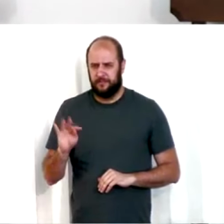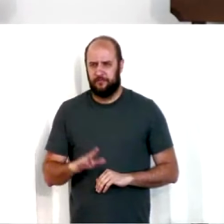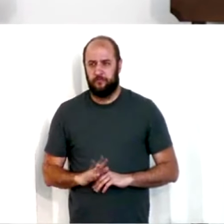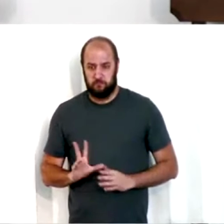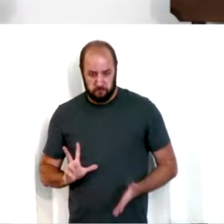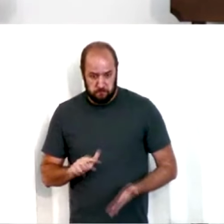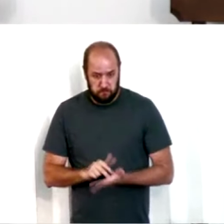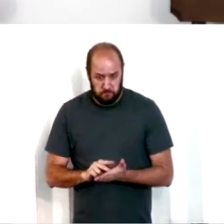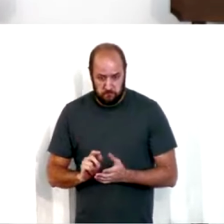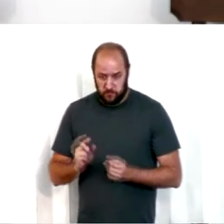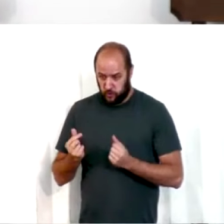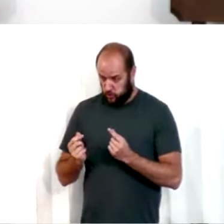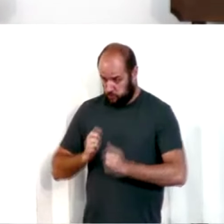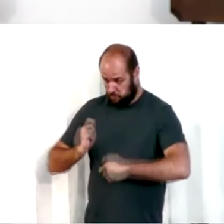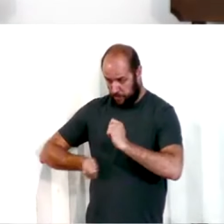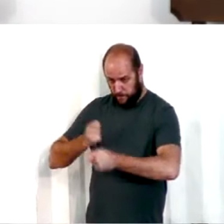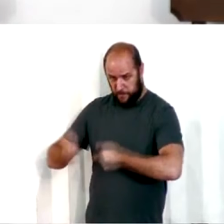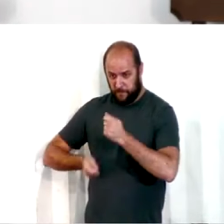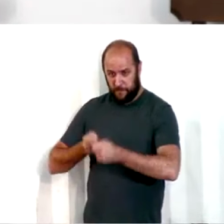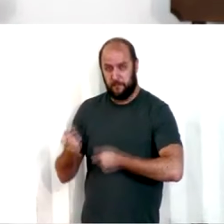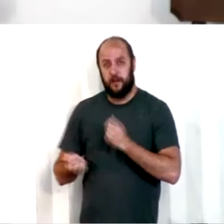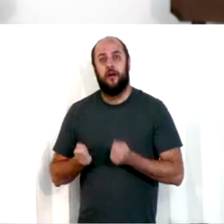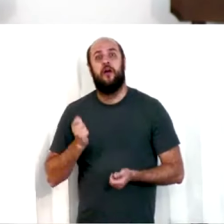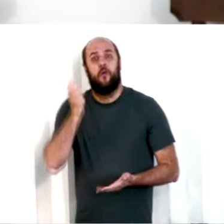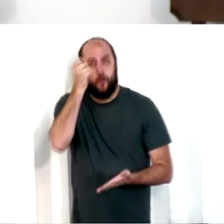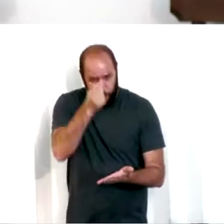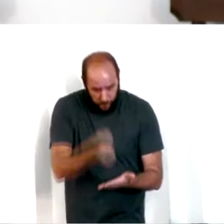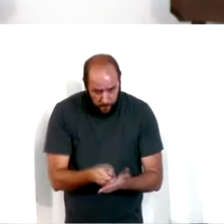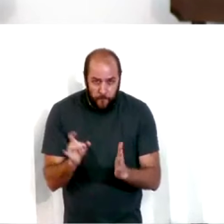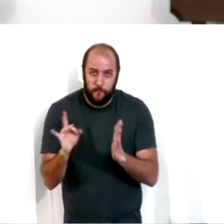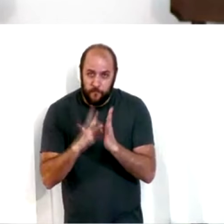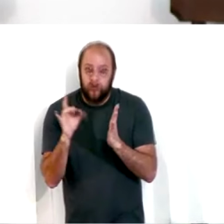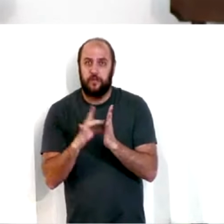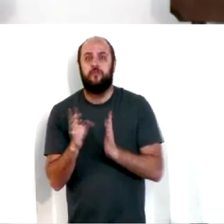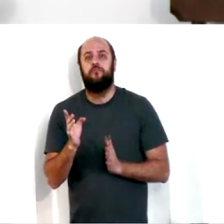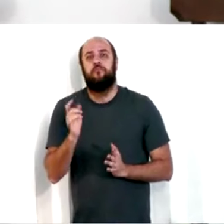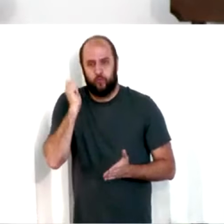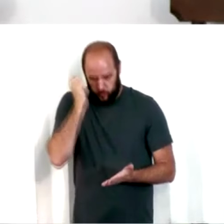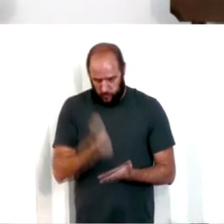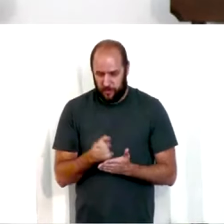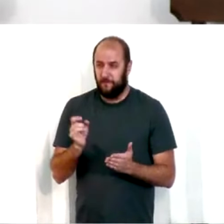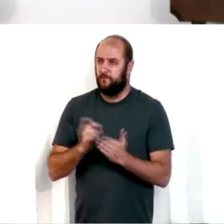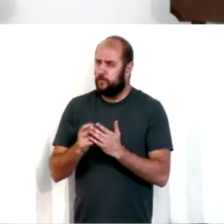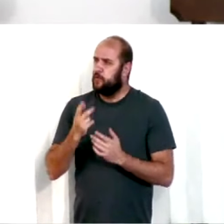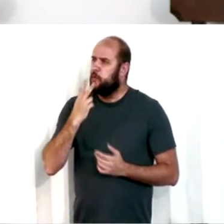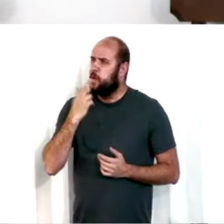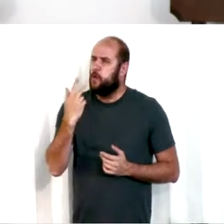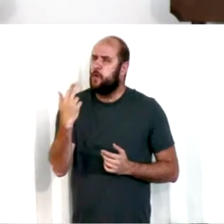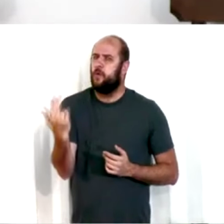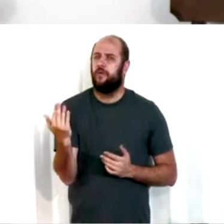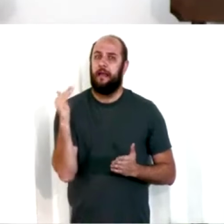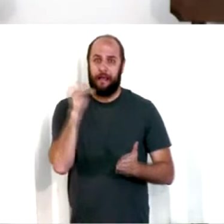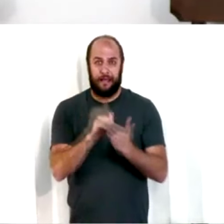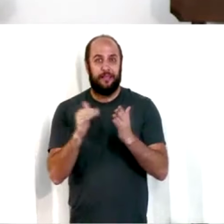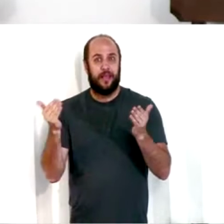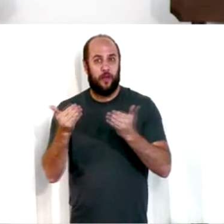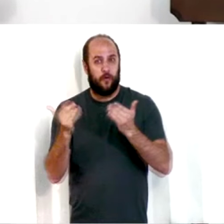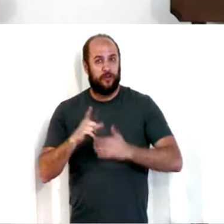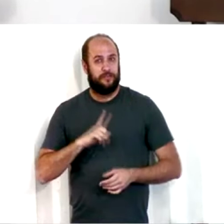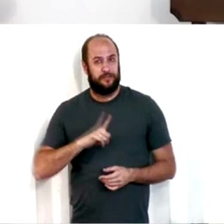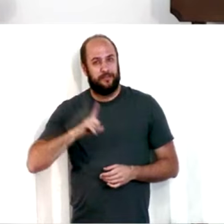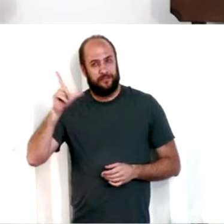os recursos para que ele pudesse comprar os vidros. Ele comprou os vidros coloridinhos, estão até hoje lá em Morrinhos. A gente